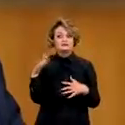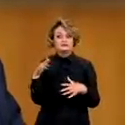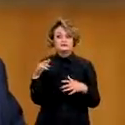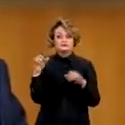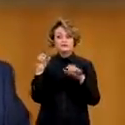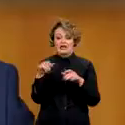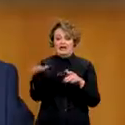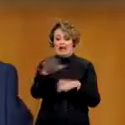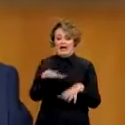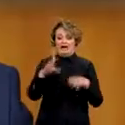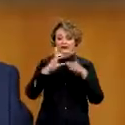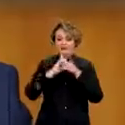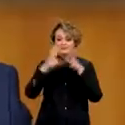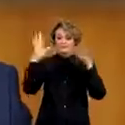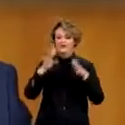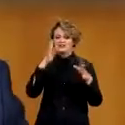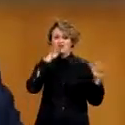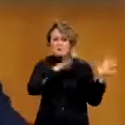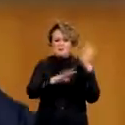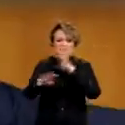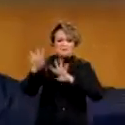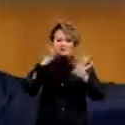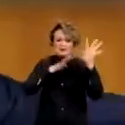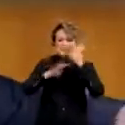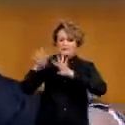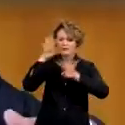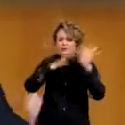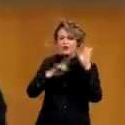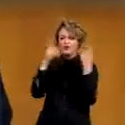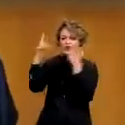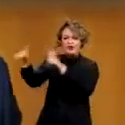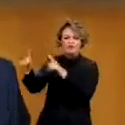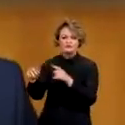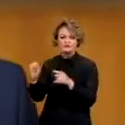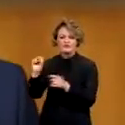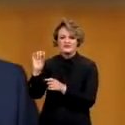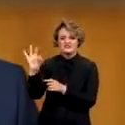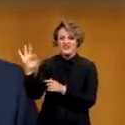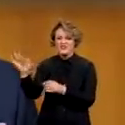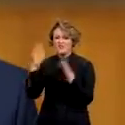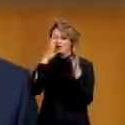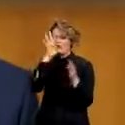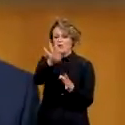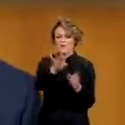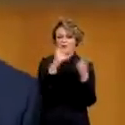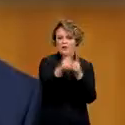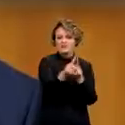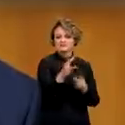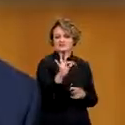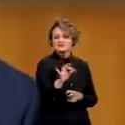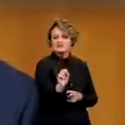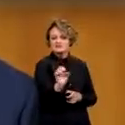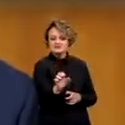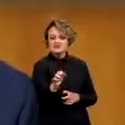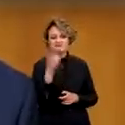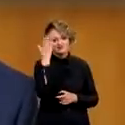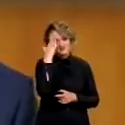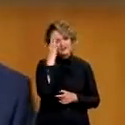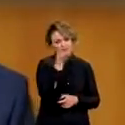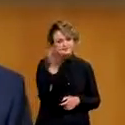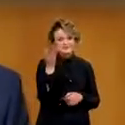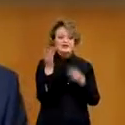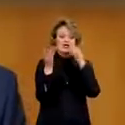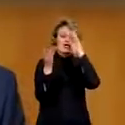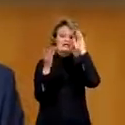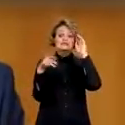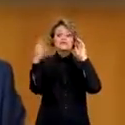sistema democrático com acusações da Suprema Corte, acusações a todo mundo nesse país. Ou seja, então o país está precisando de um